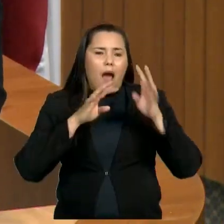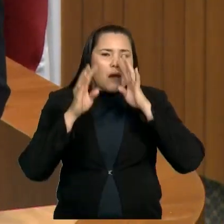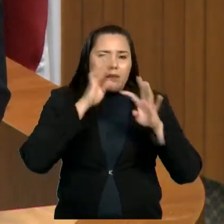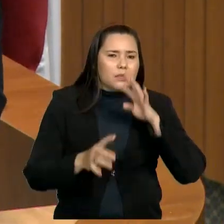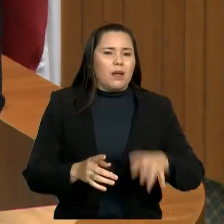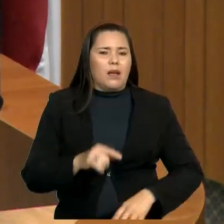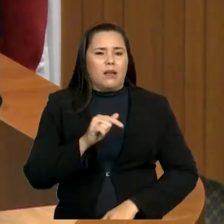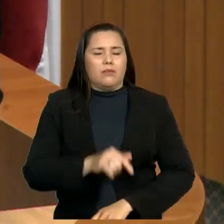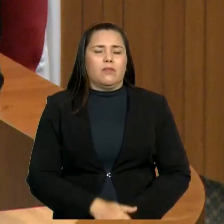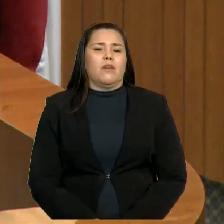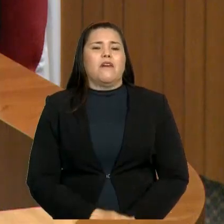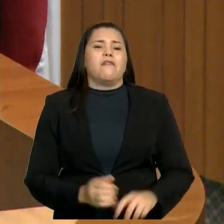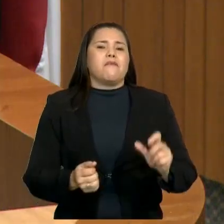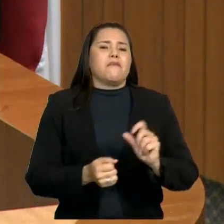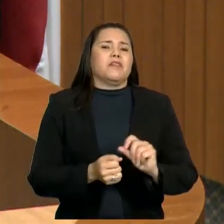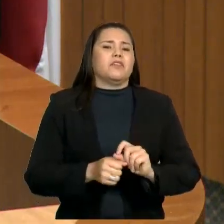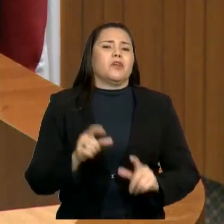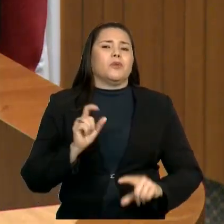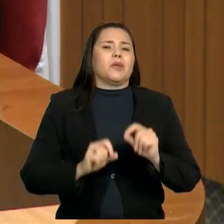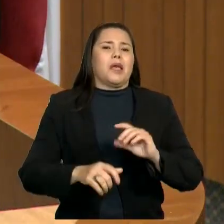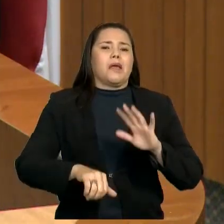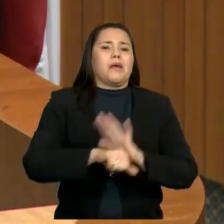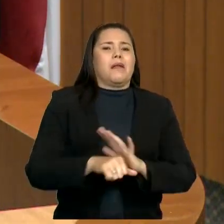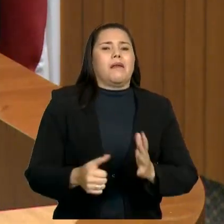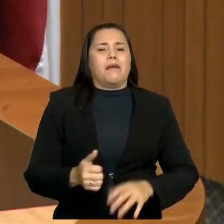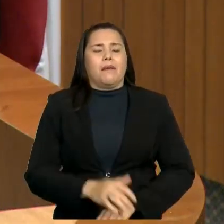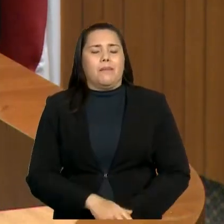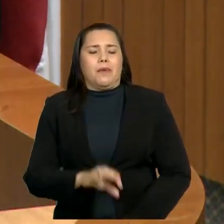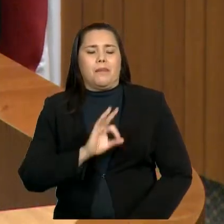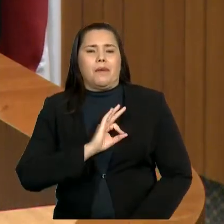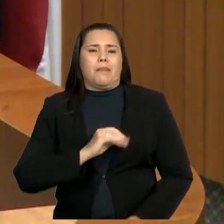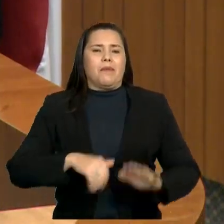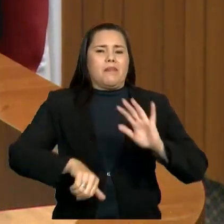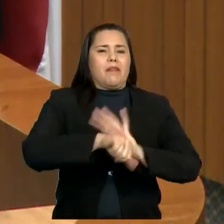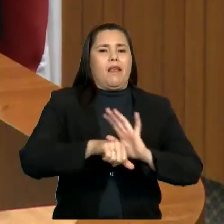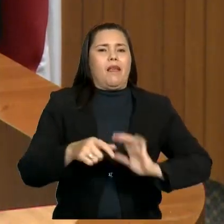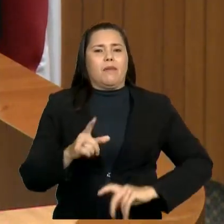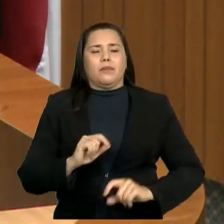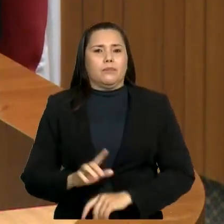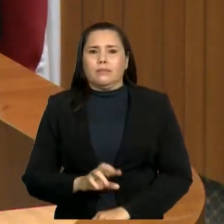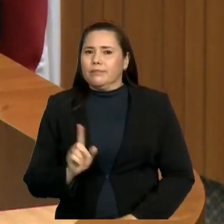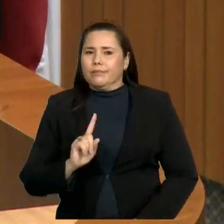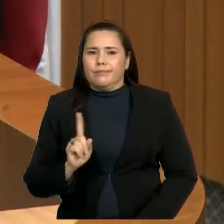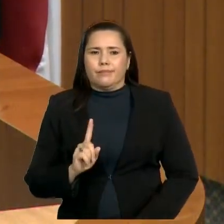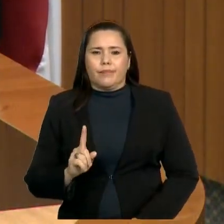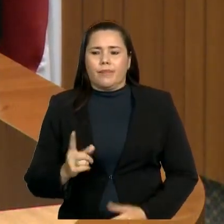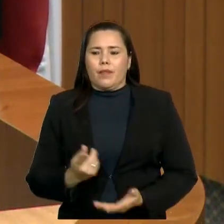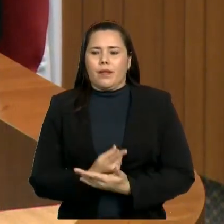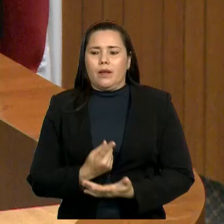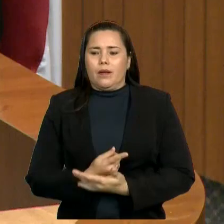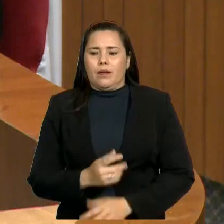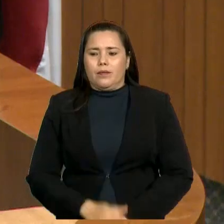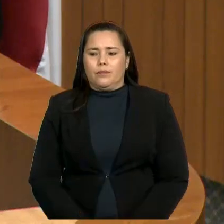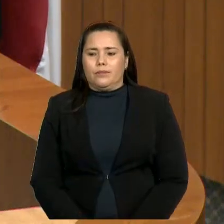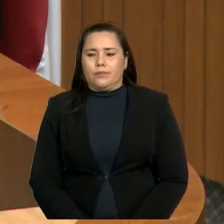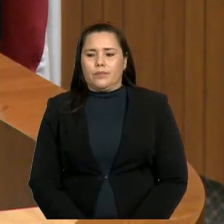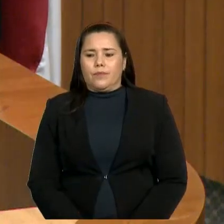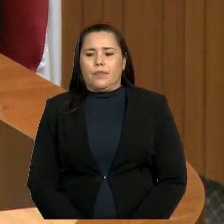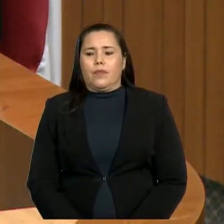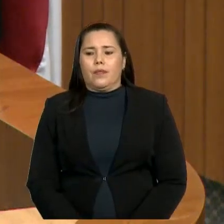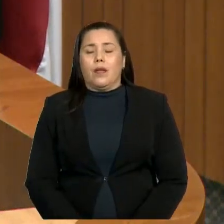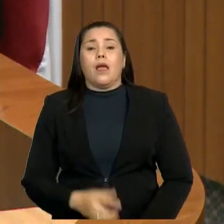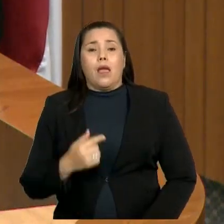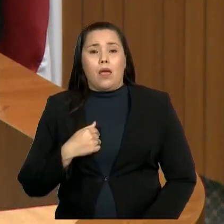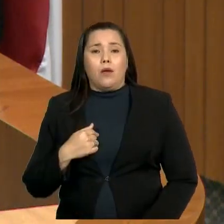bastante tempo né de falta de cuidado e de desaparelhado vai ali Essa final de semana eu fui no comando